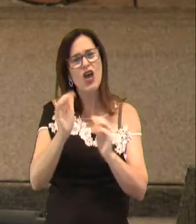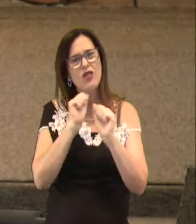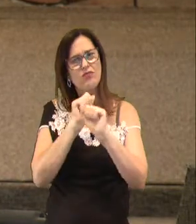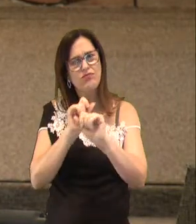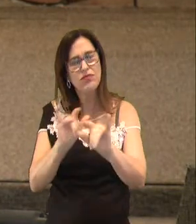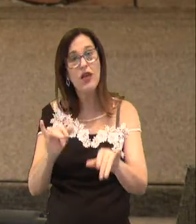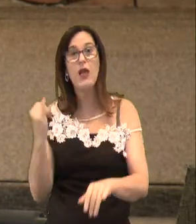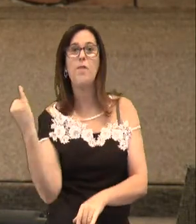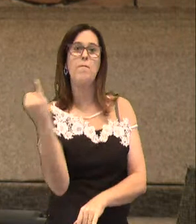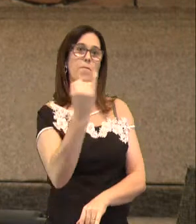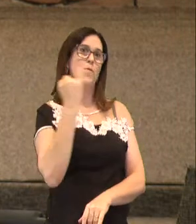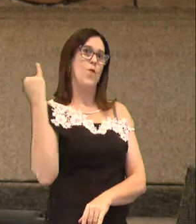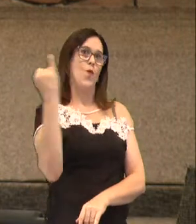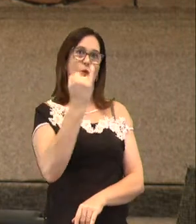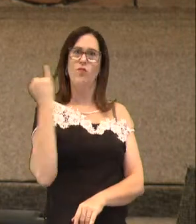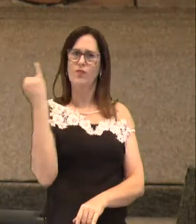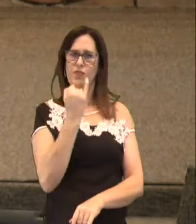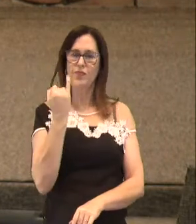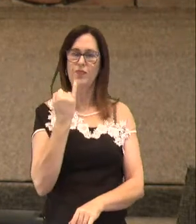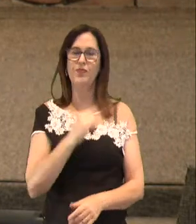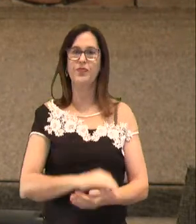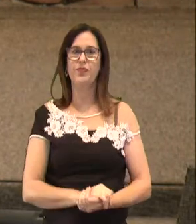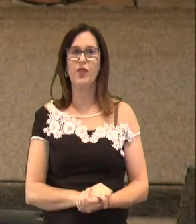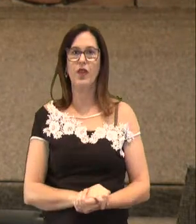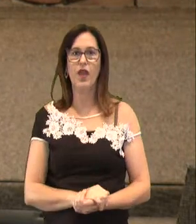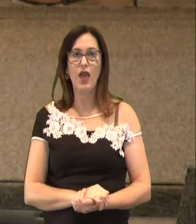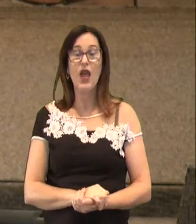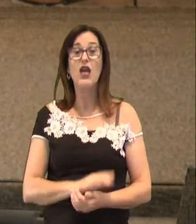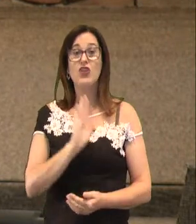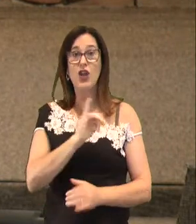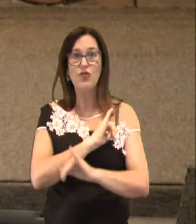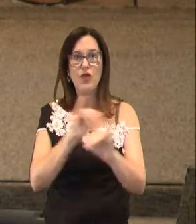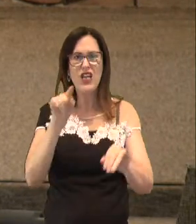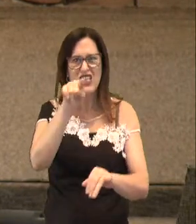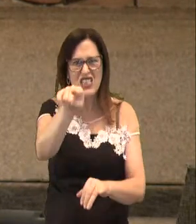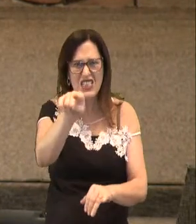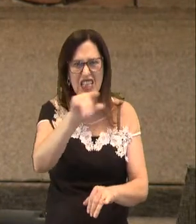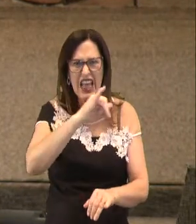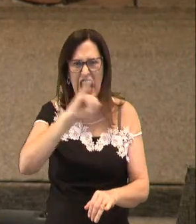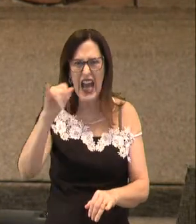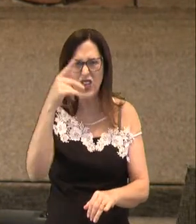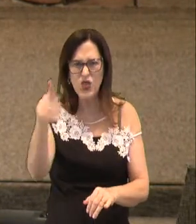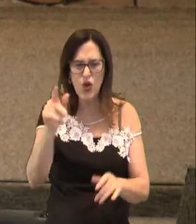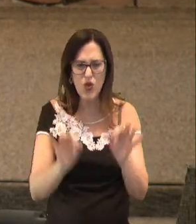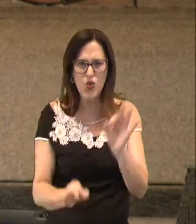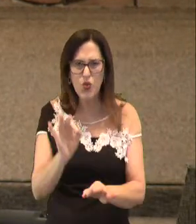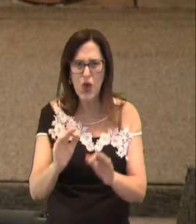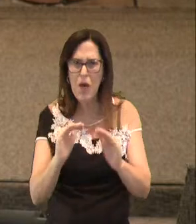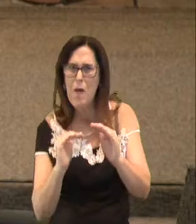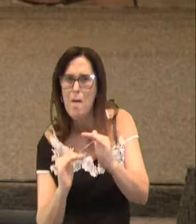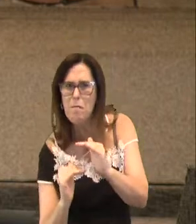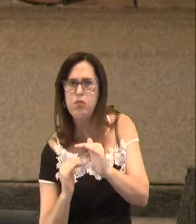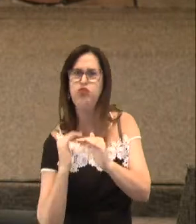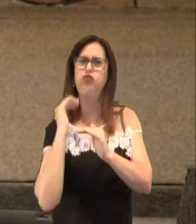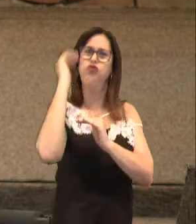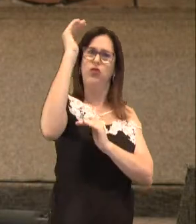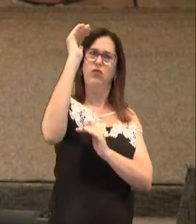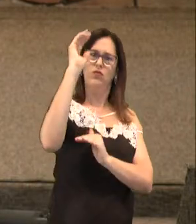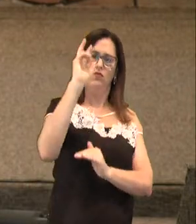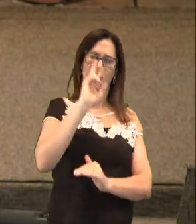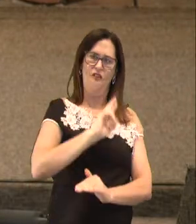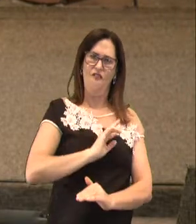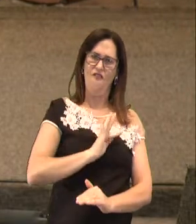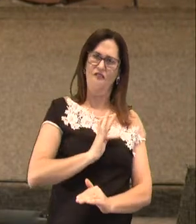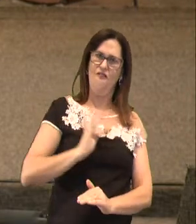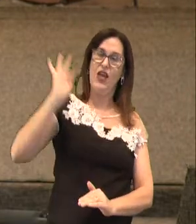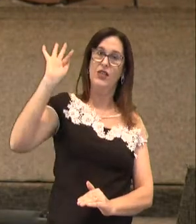algo importantíssimo: vos digo que se a vossa justiça não excederem muito a dos escribas e